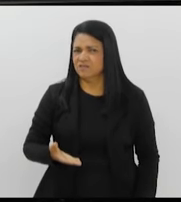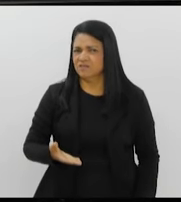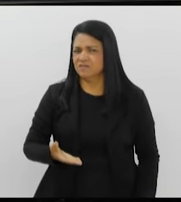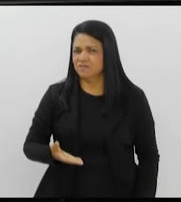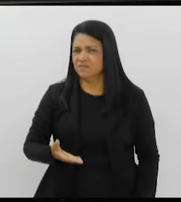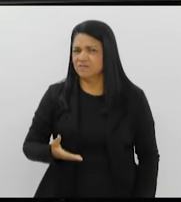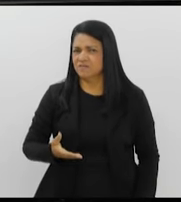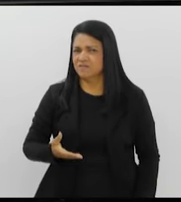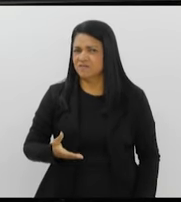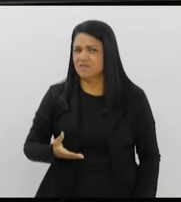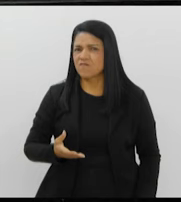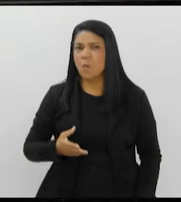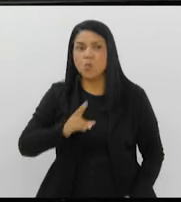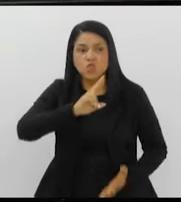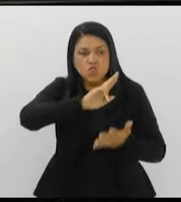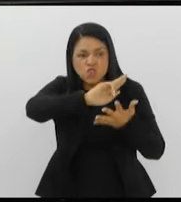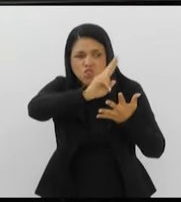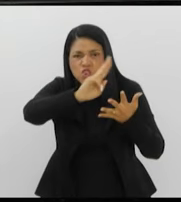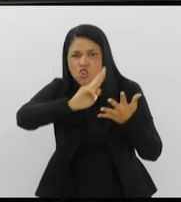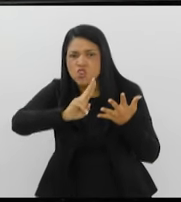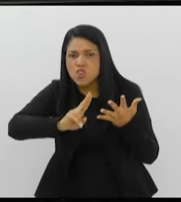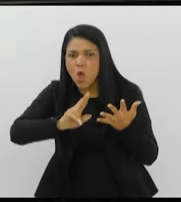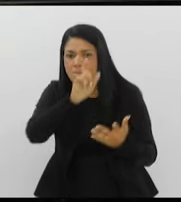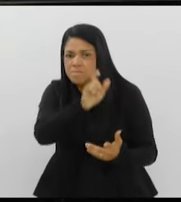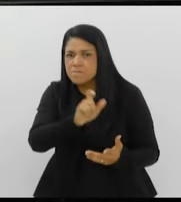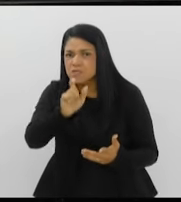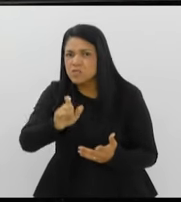Vamos dar nome aos bois.